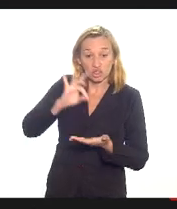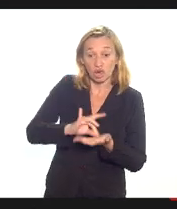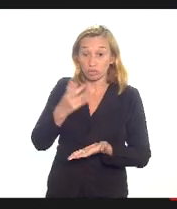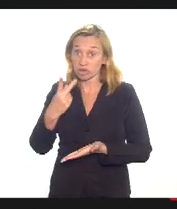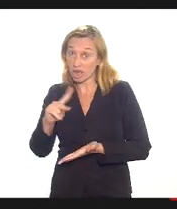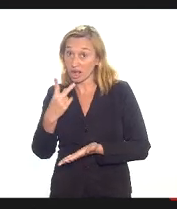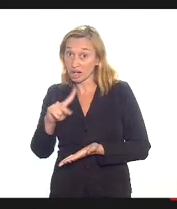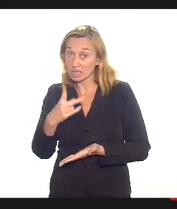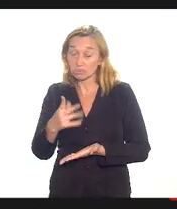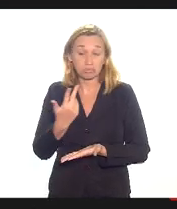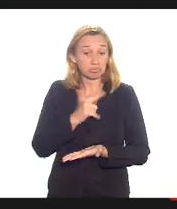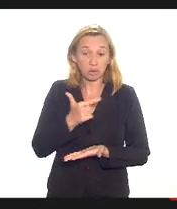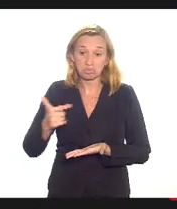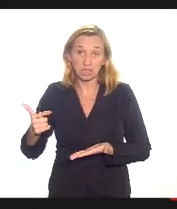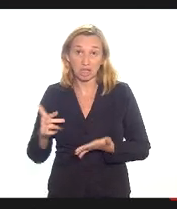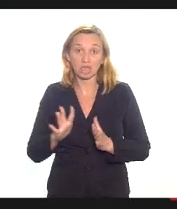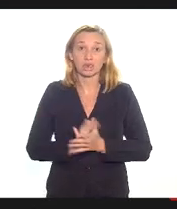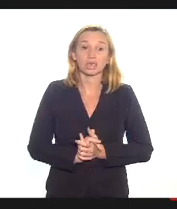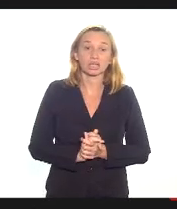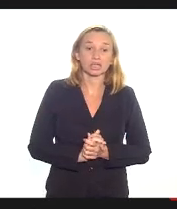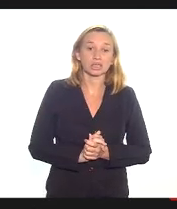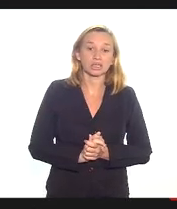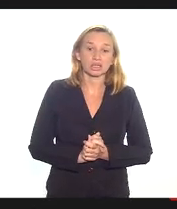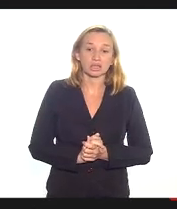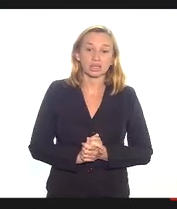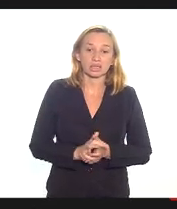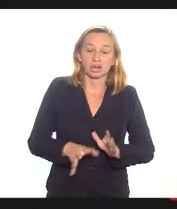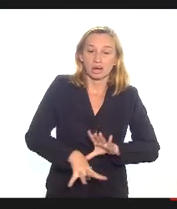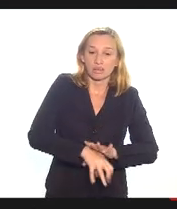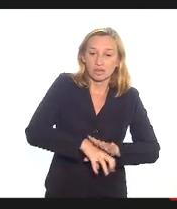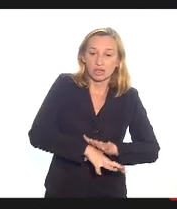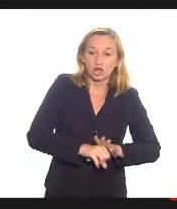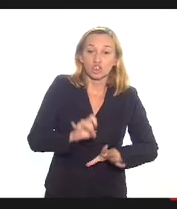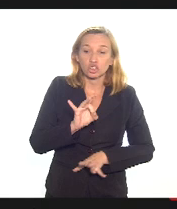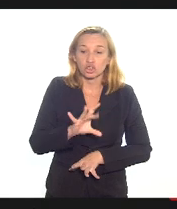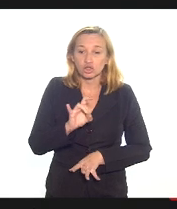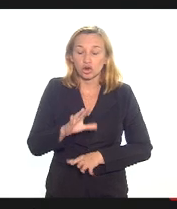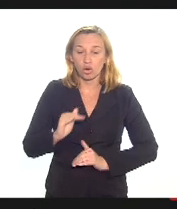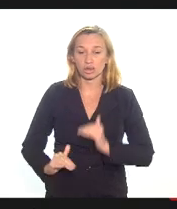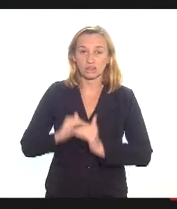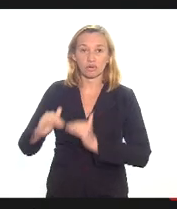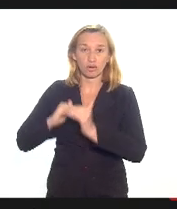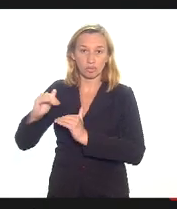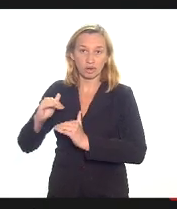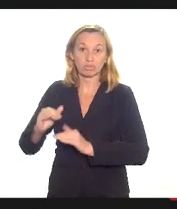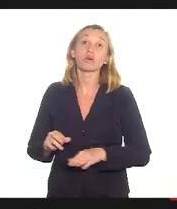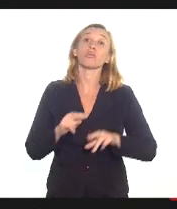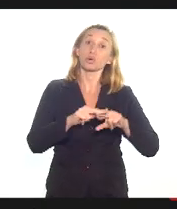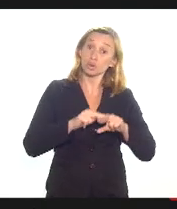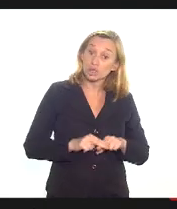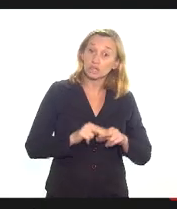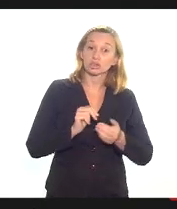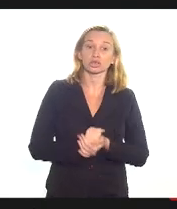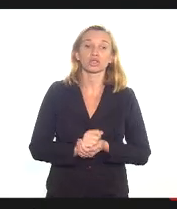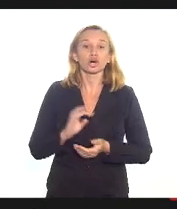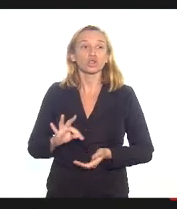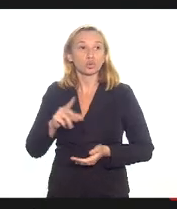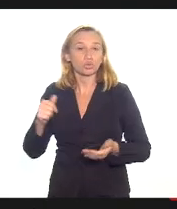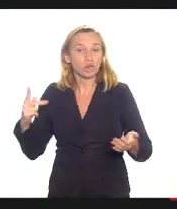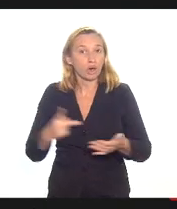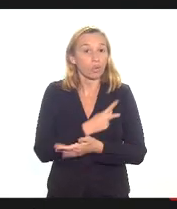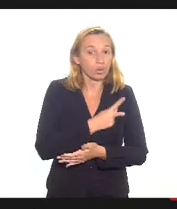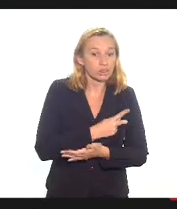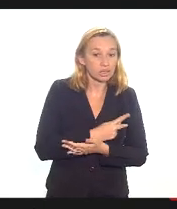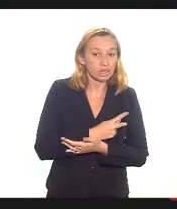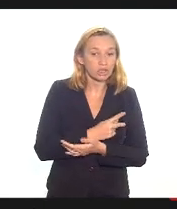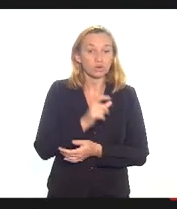deles não tem fase exploratória, só tem fase de desenvolvimento. Portanto, tudo que acontece